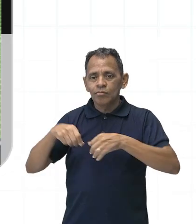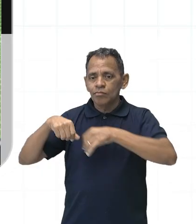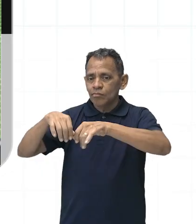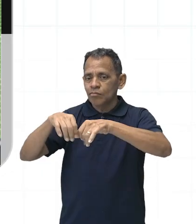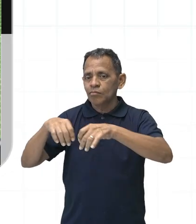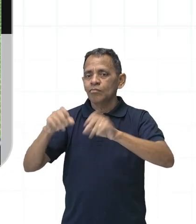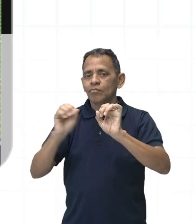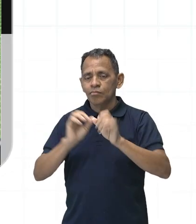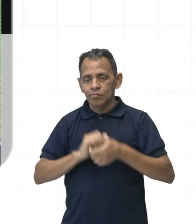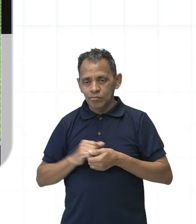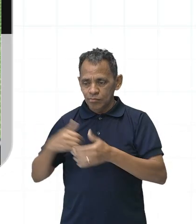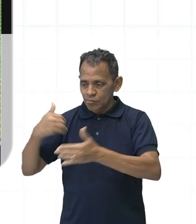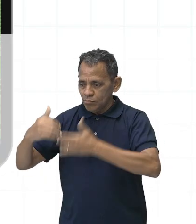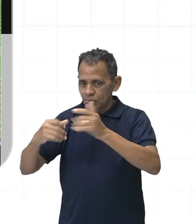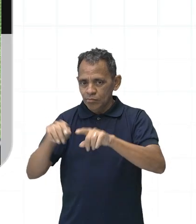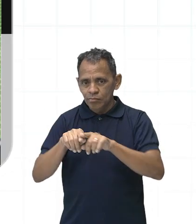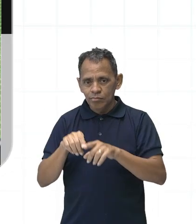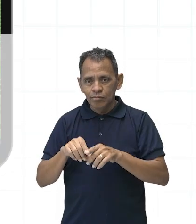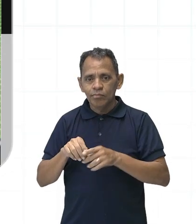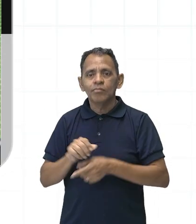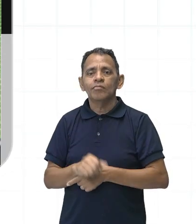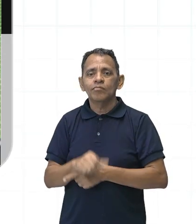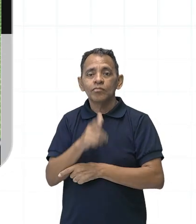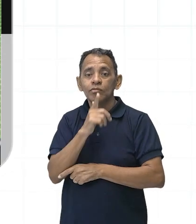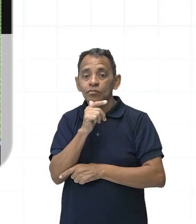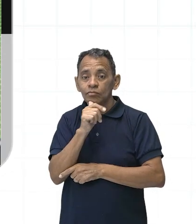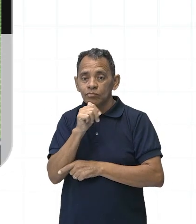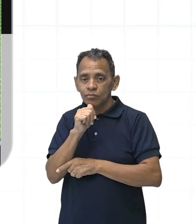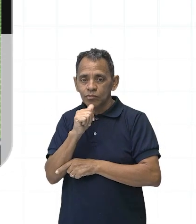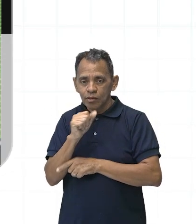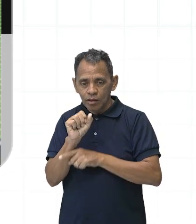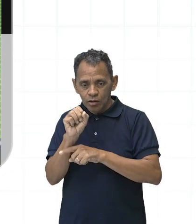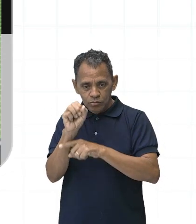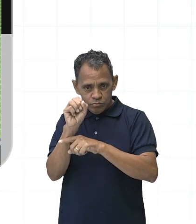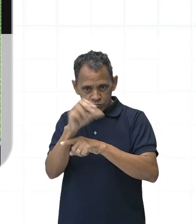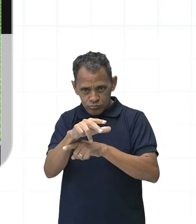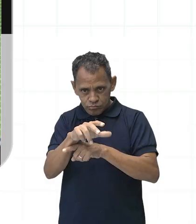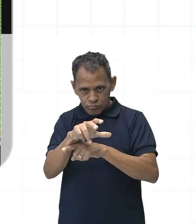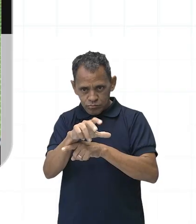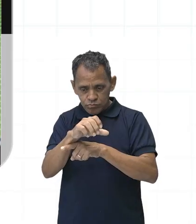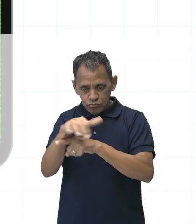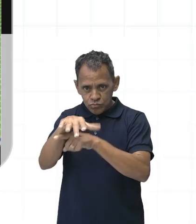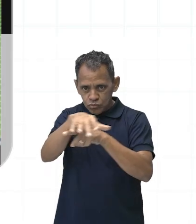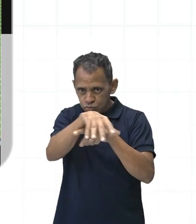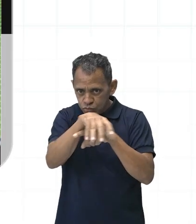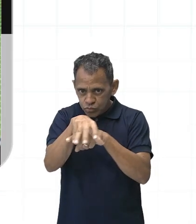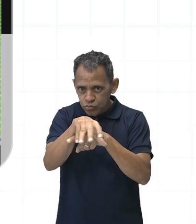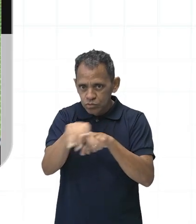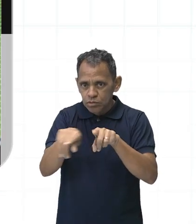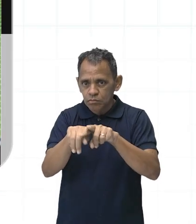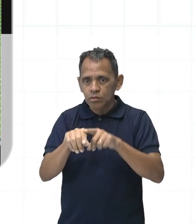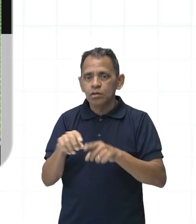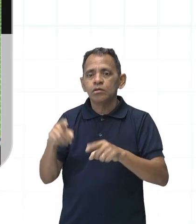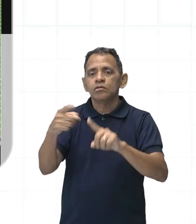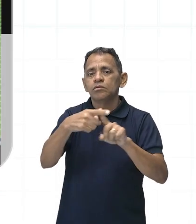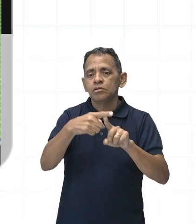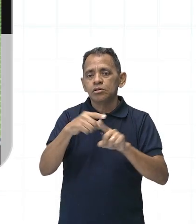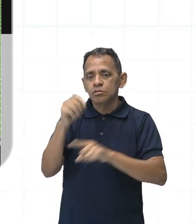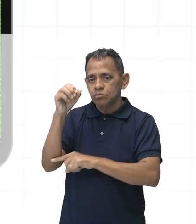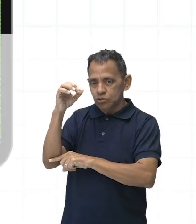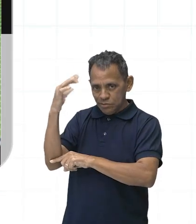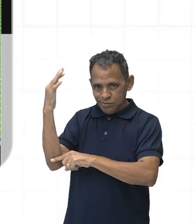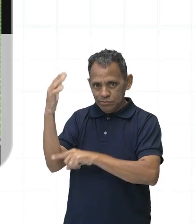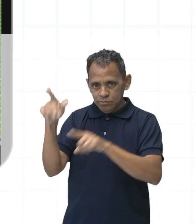uma irrigação regular que acaba sendo ajustada ali aos tipos de climas que se tem naquela área, aumenta o quê?